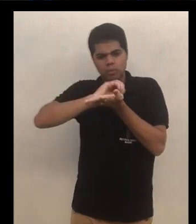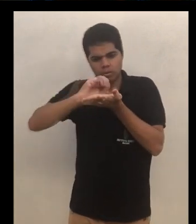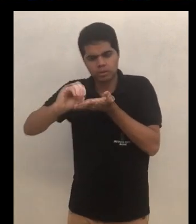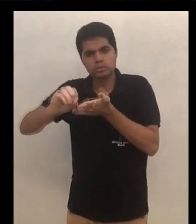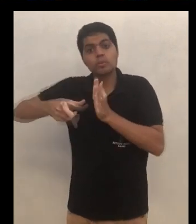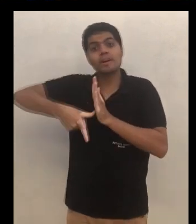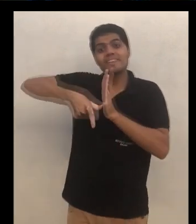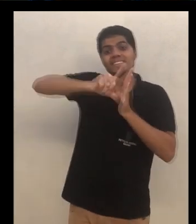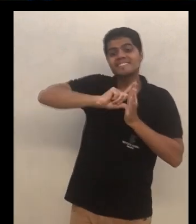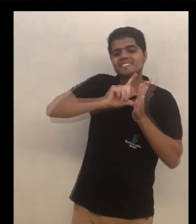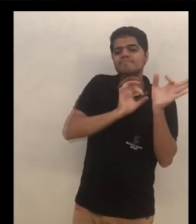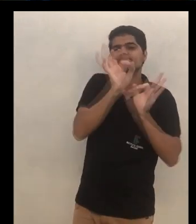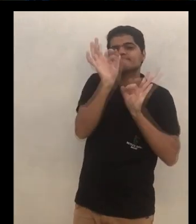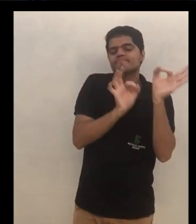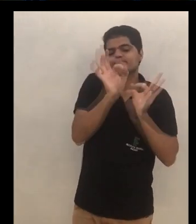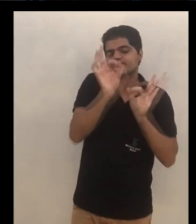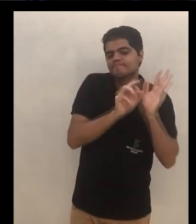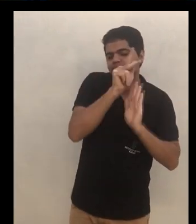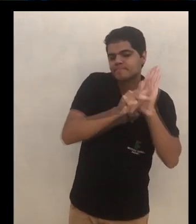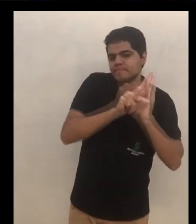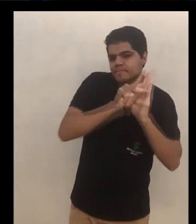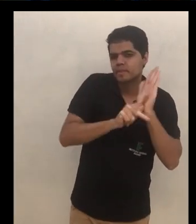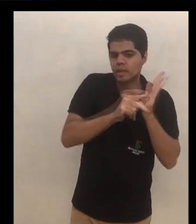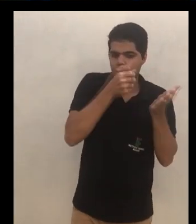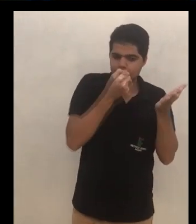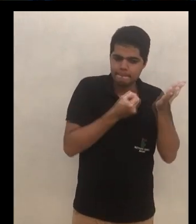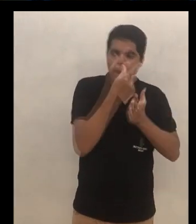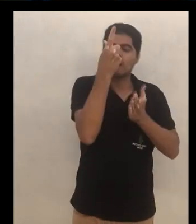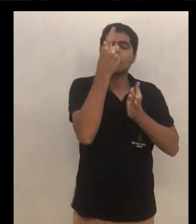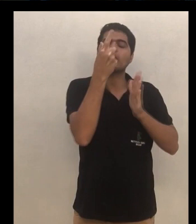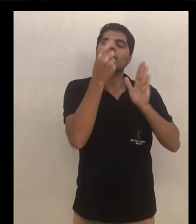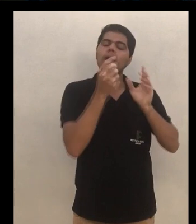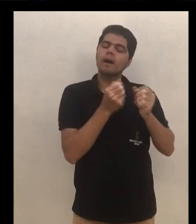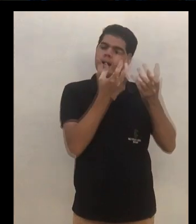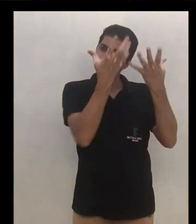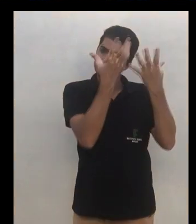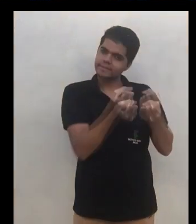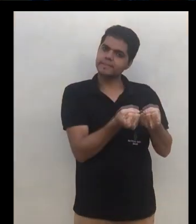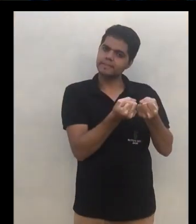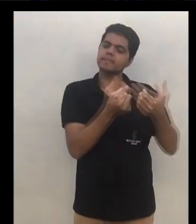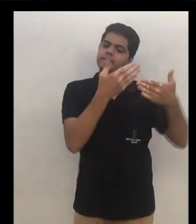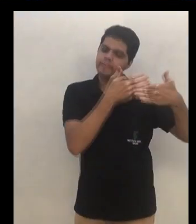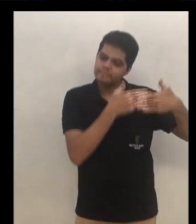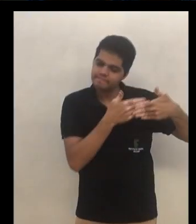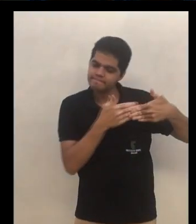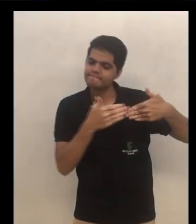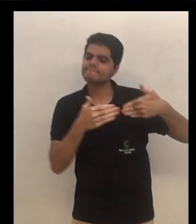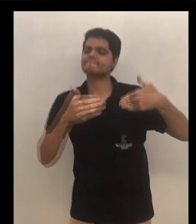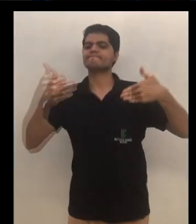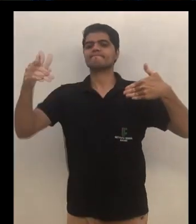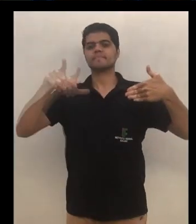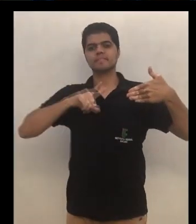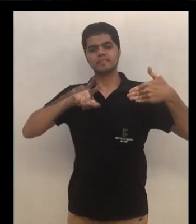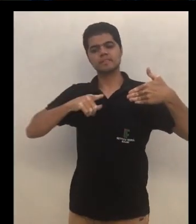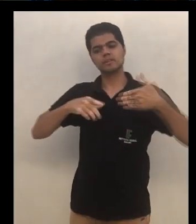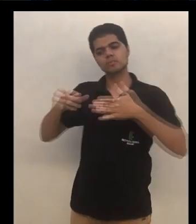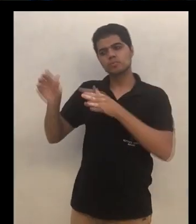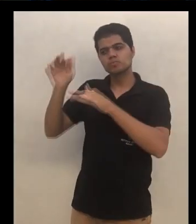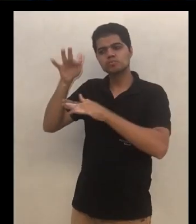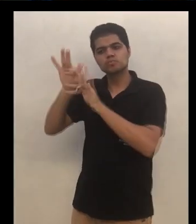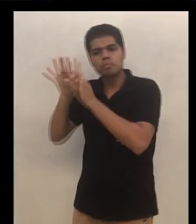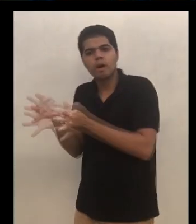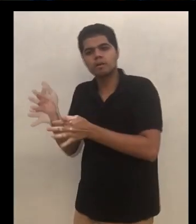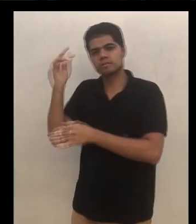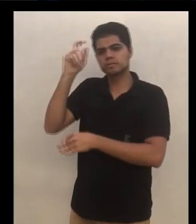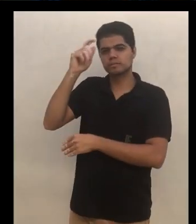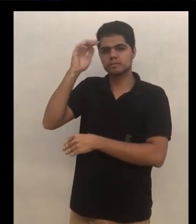fazer um plano, né, que ele vai ser aprovado e depois que ele vai permitir a alimentação dos não orgânicos, numa proporção até, né,